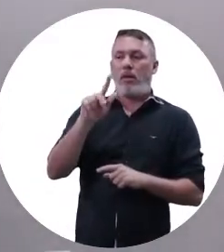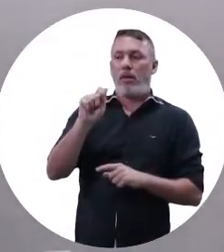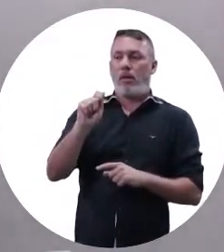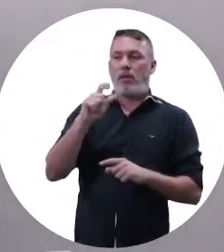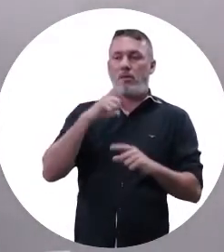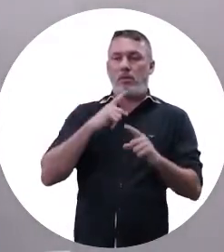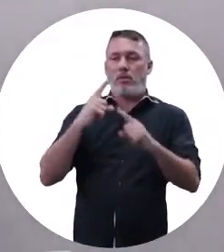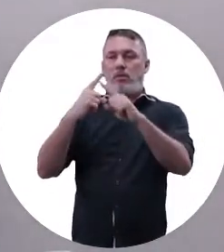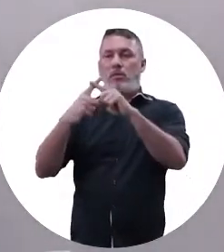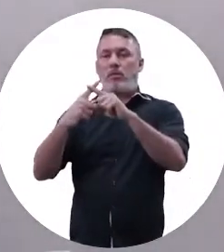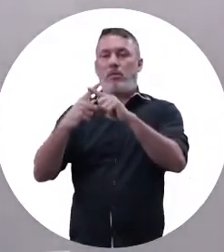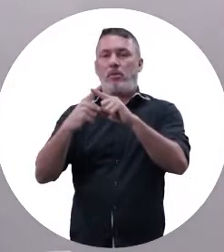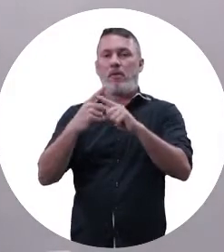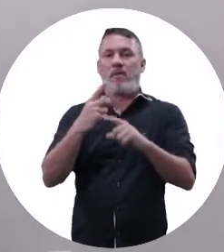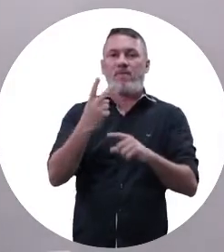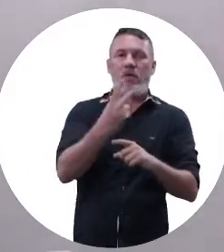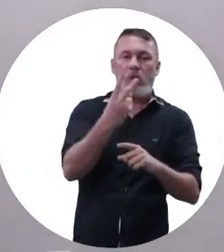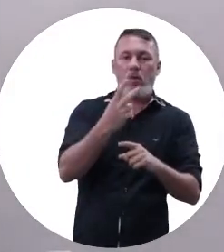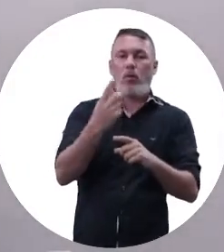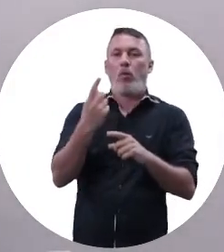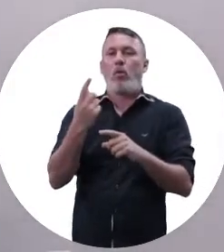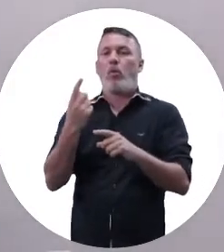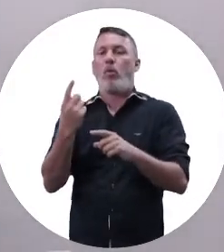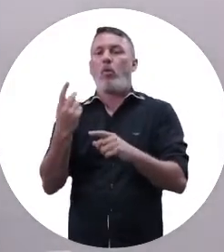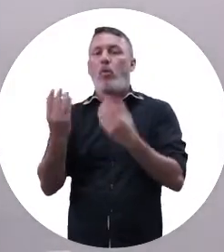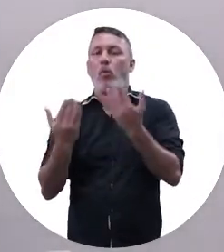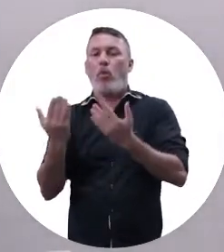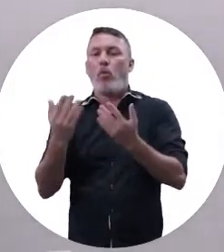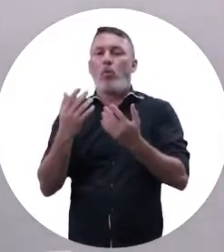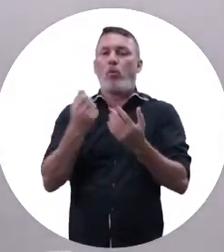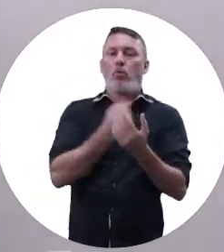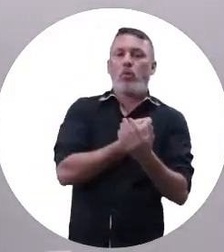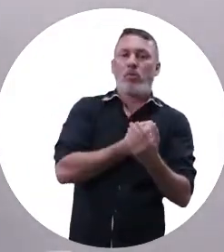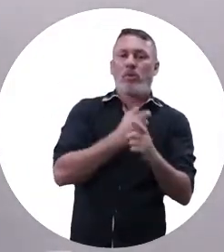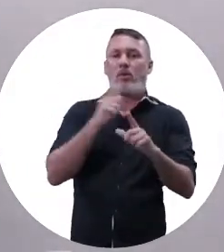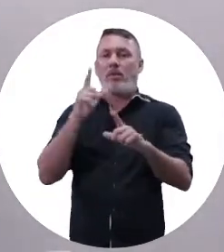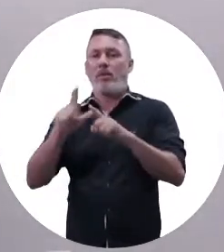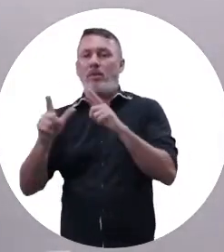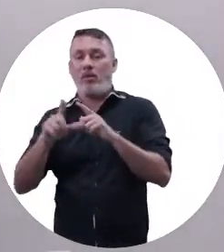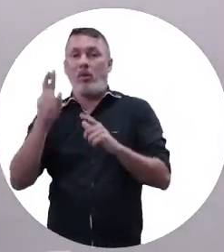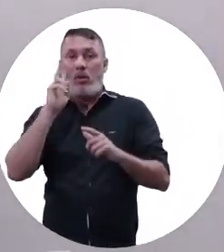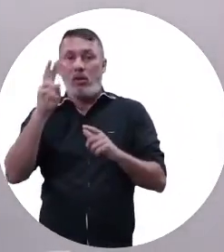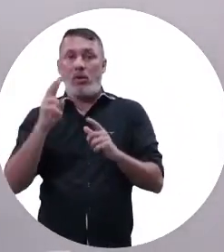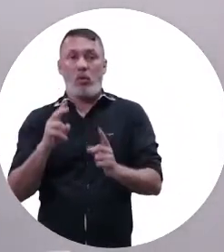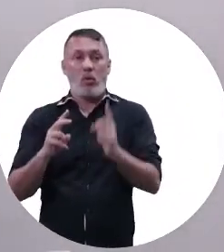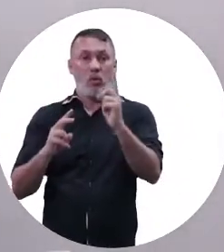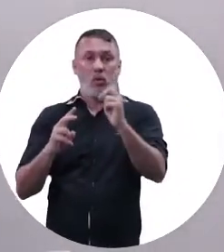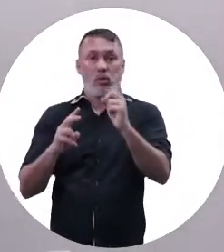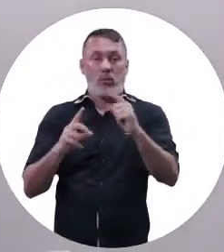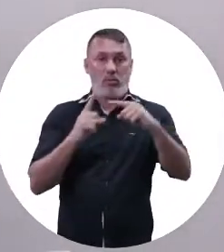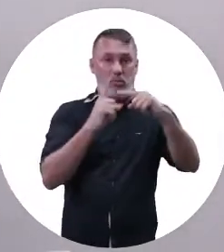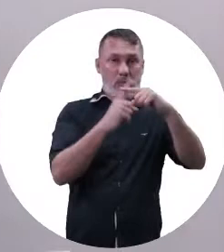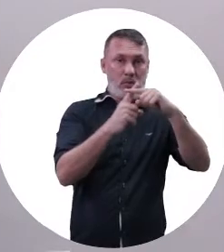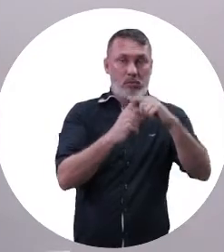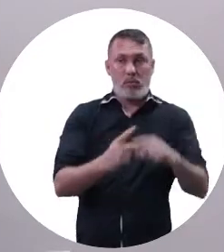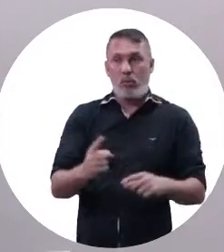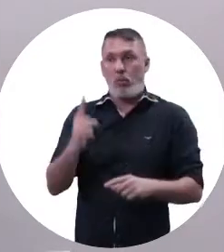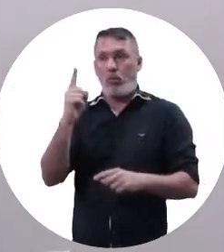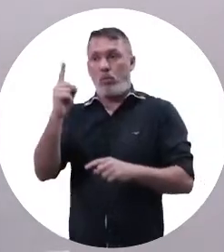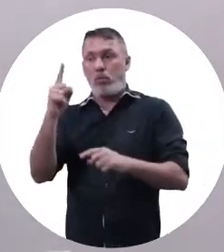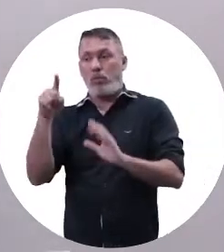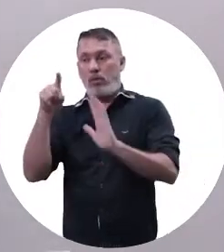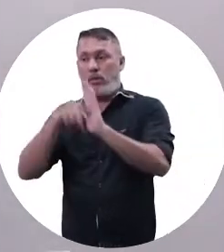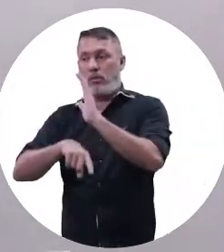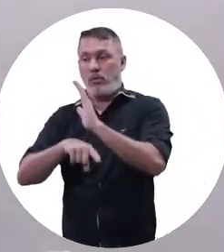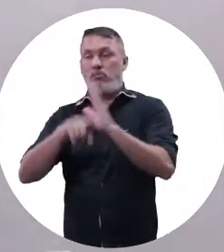estou cruzando o valor da carga. Um positivo, um negativo. Estou descendo 1. Logo,